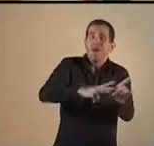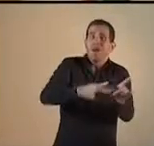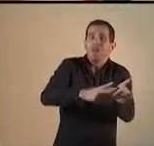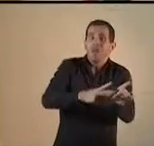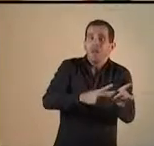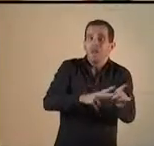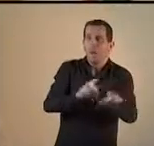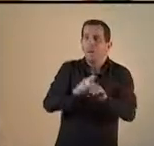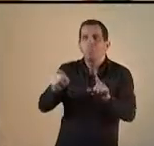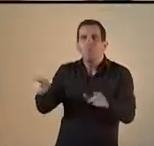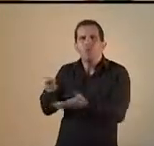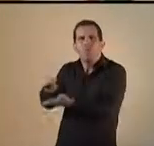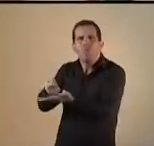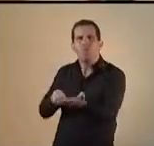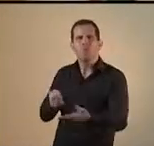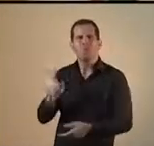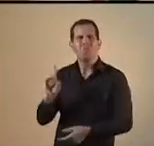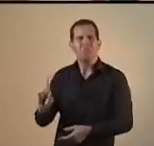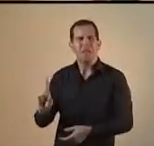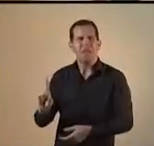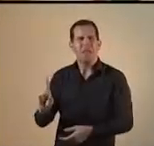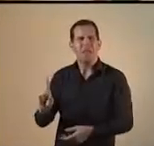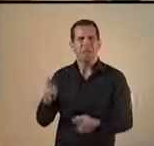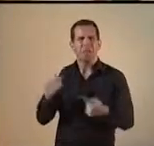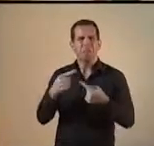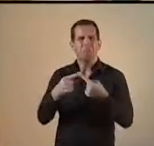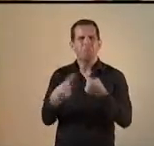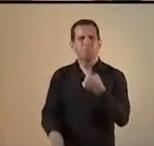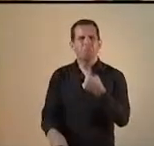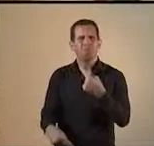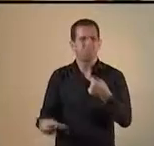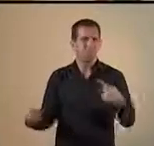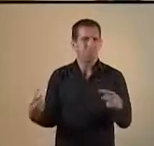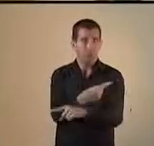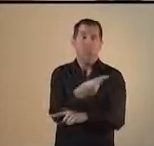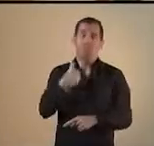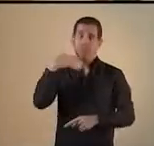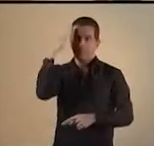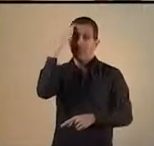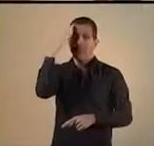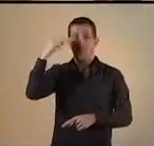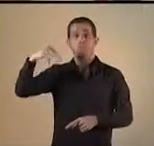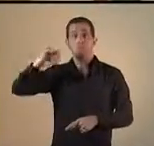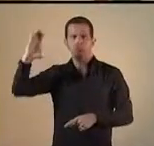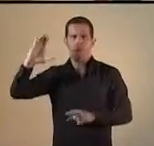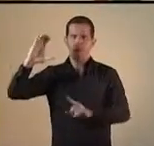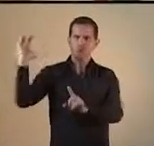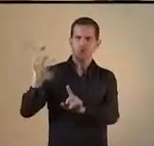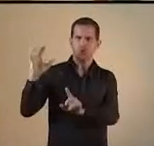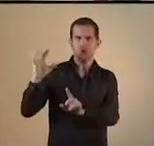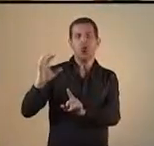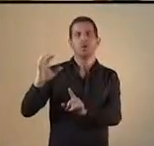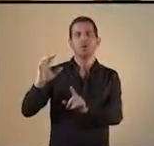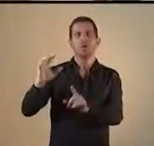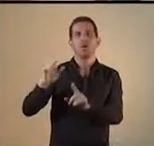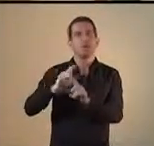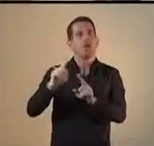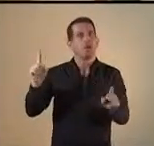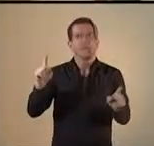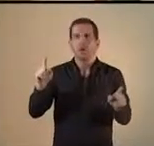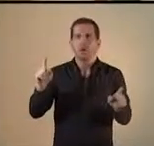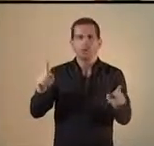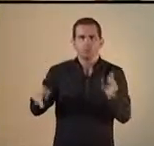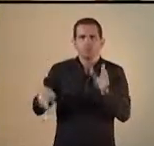tem aberto o concurso para nível D, ainda que seja uma pressão do MEC, mas isso expande muito